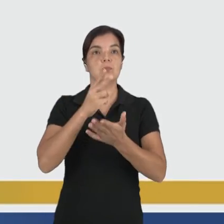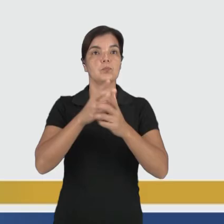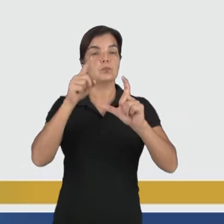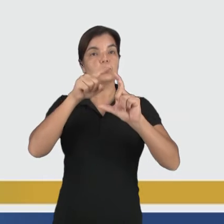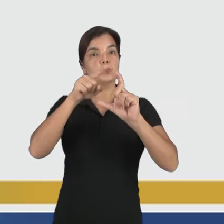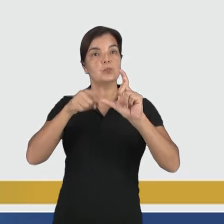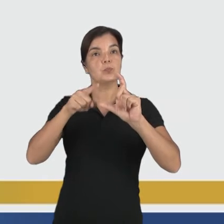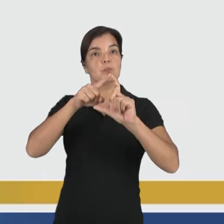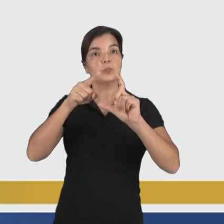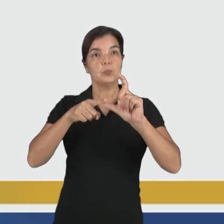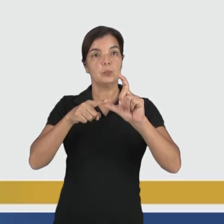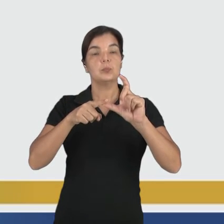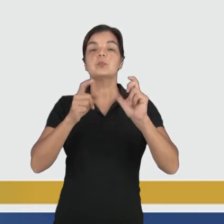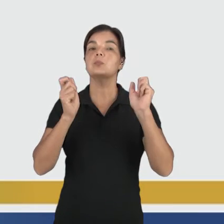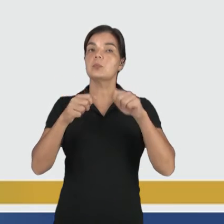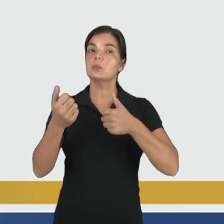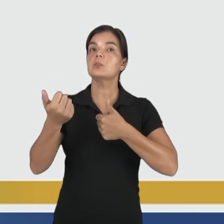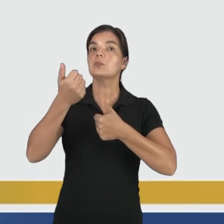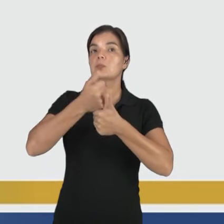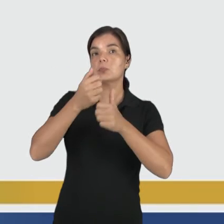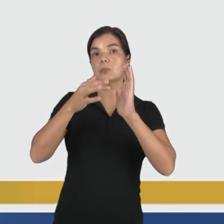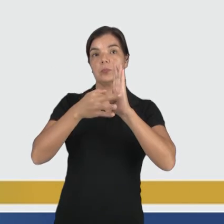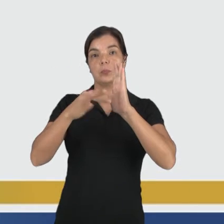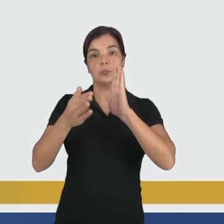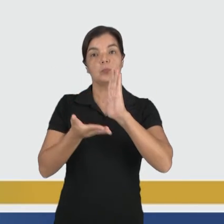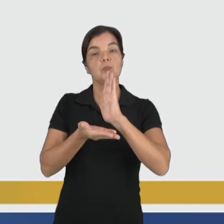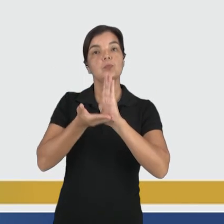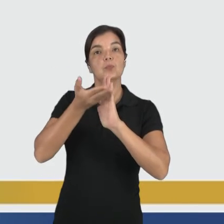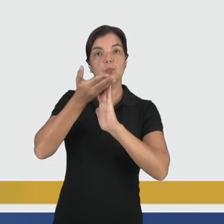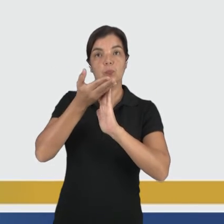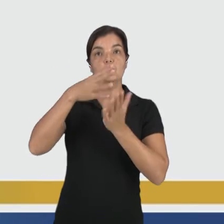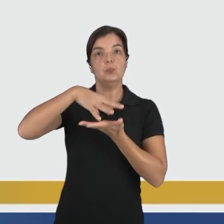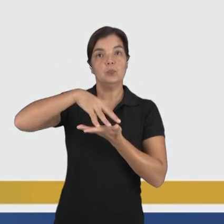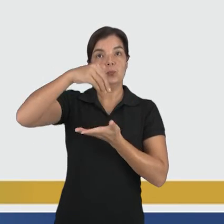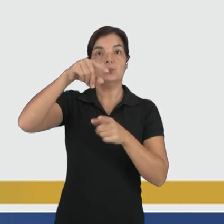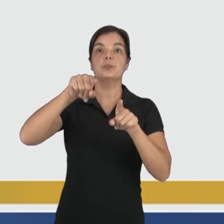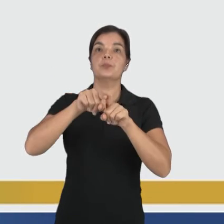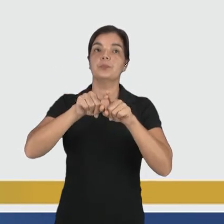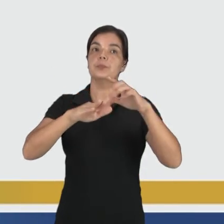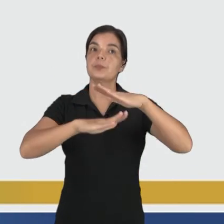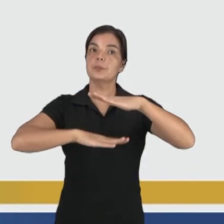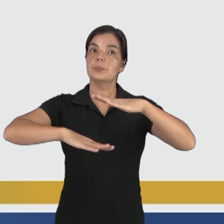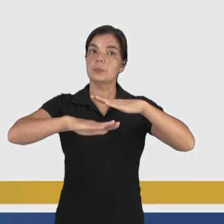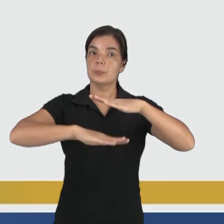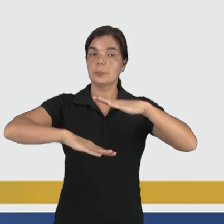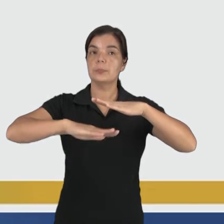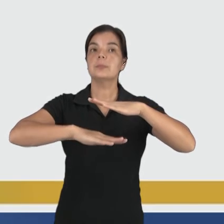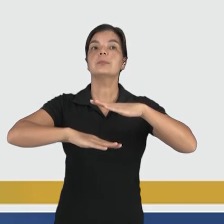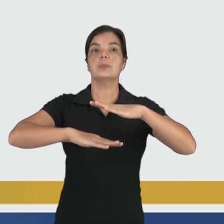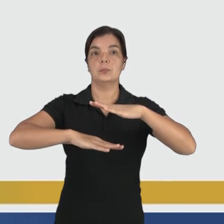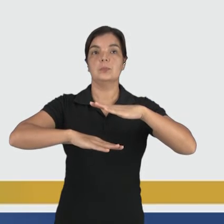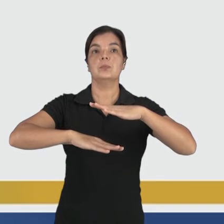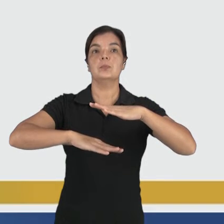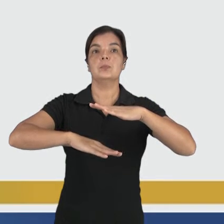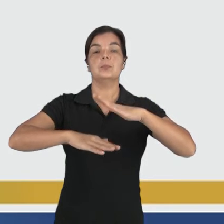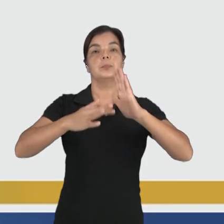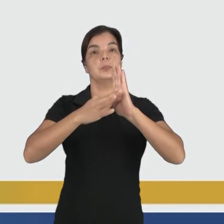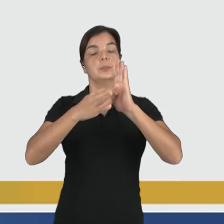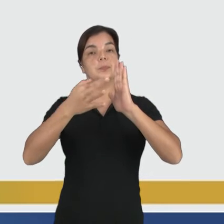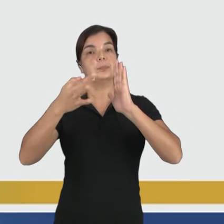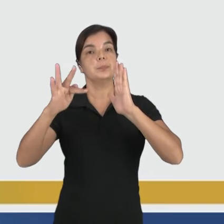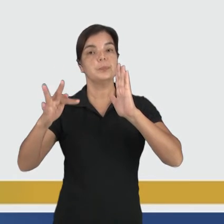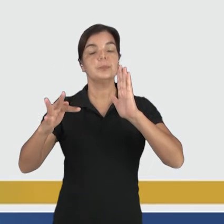sempre um círculo, nós podemos substituir na fórmula do volume do cone. A área da base do cone